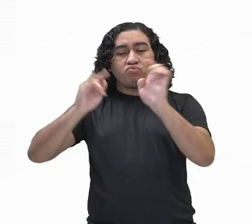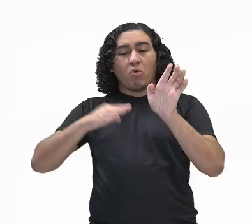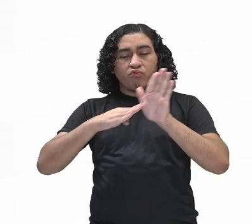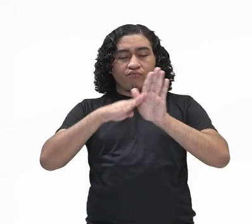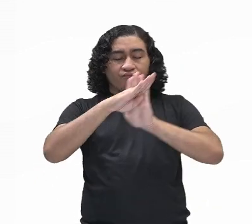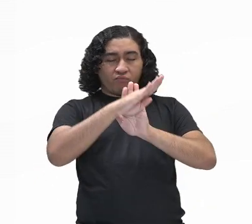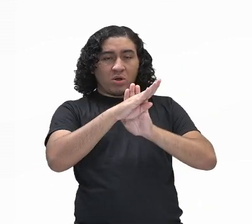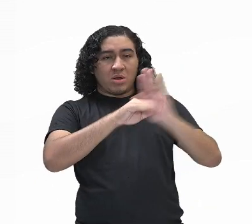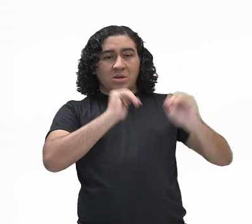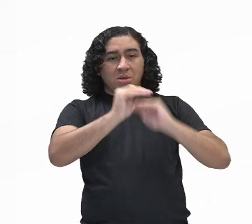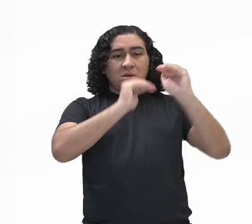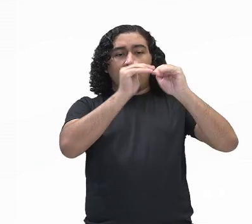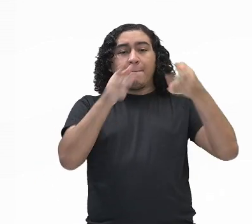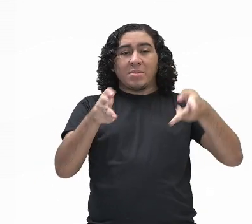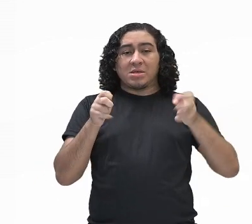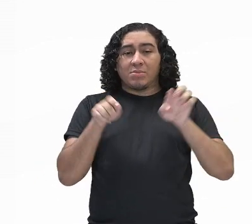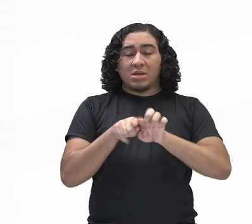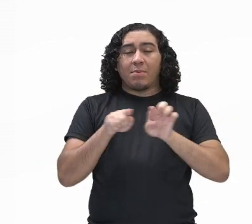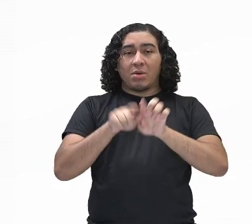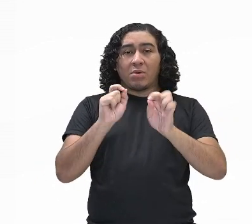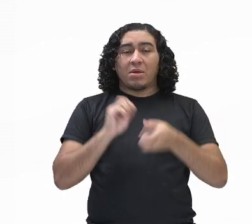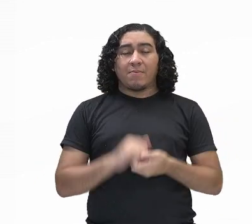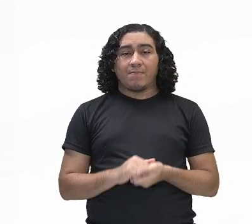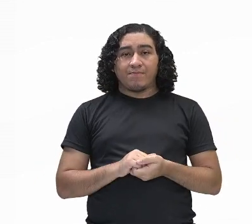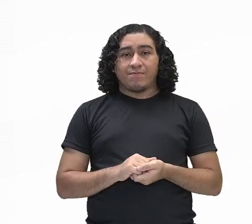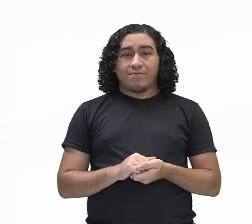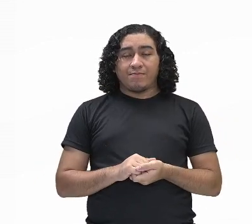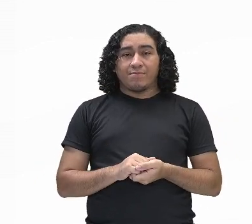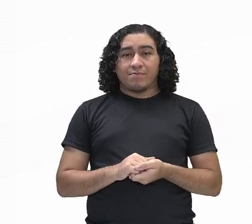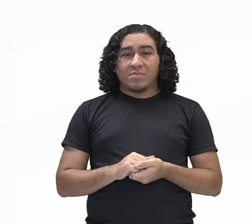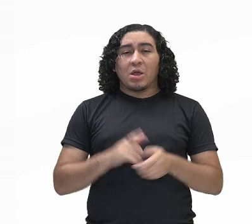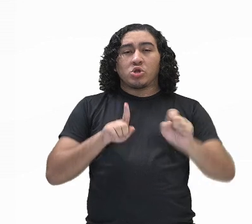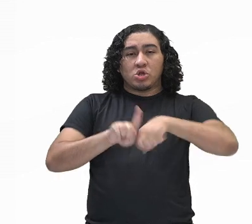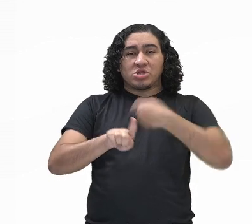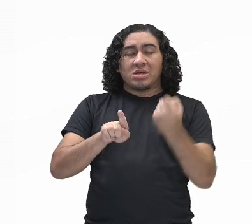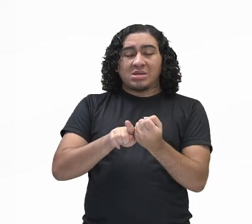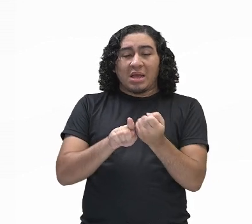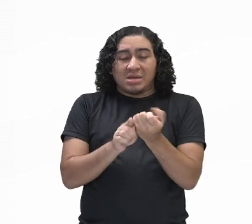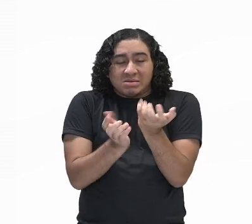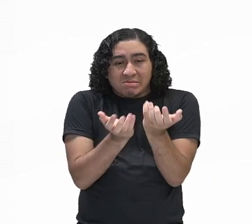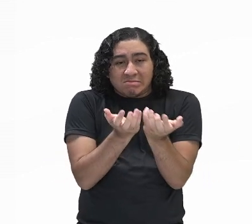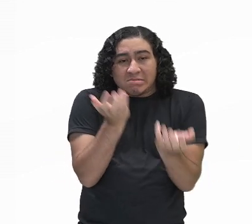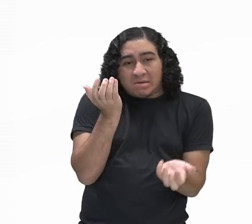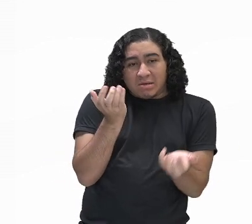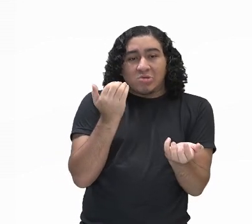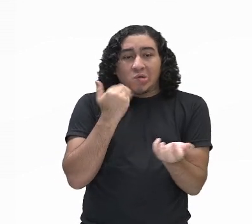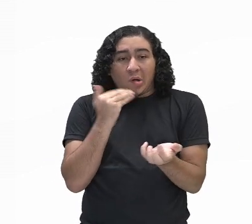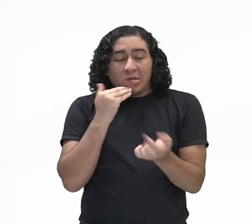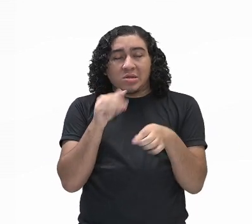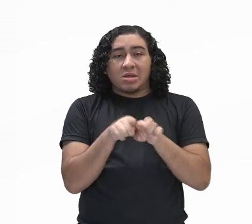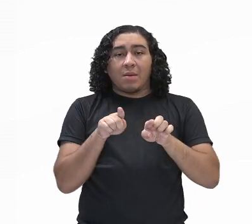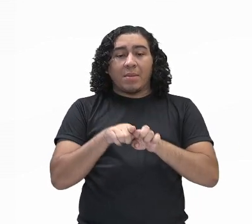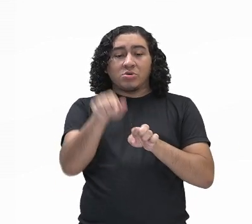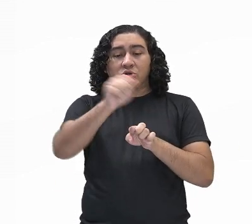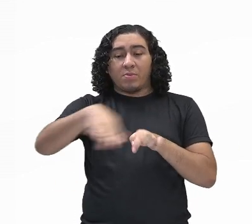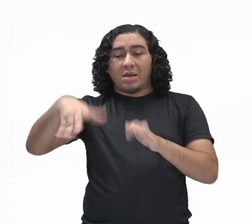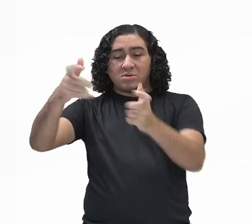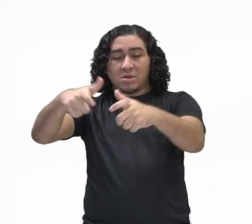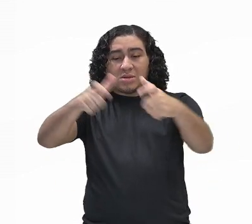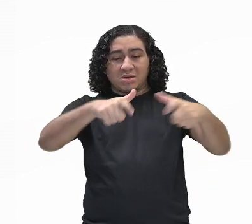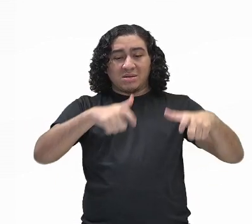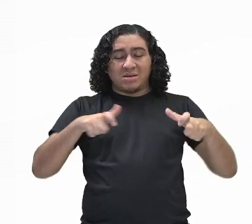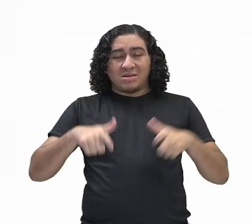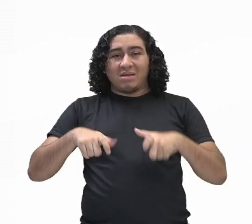vai observar a desigualdade social, a segregação dos espaços, né, que a gente observa também dentro